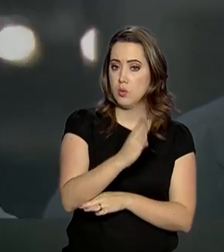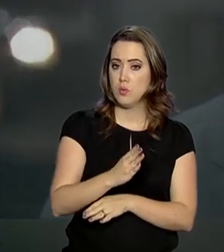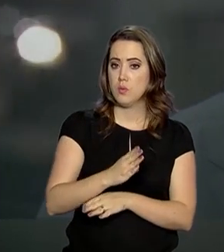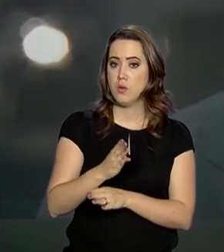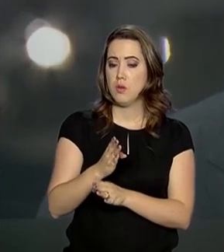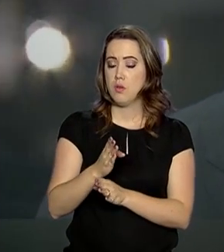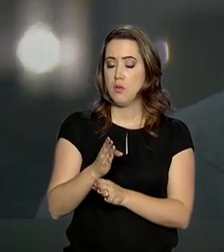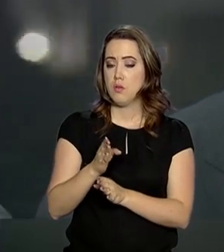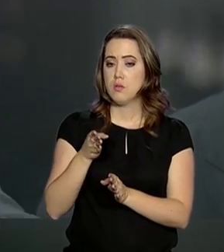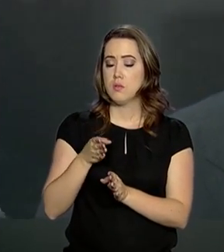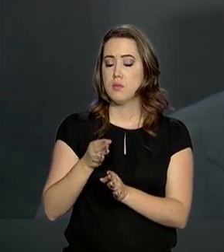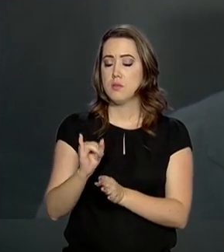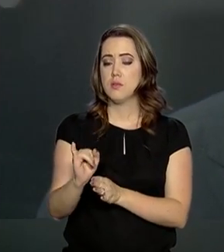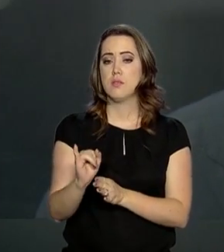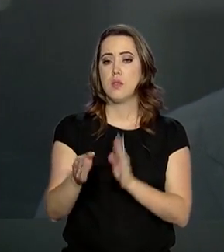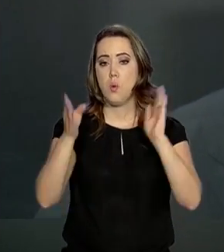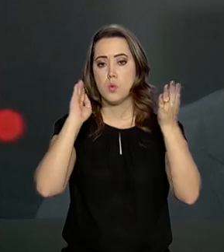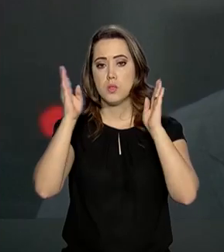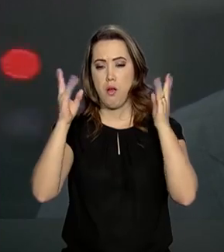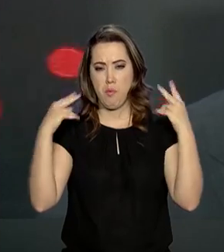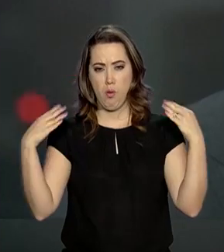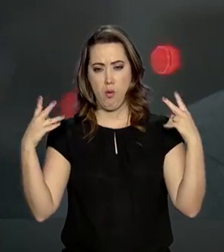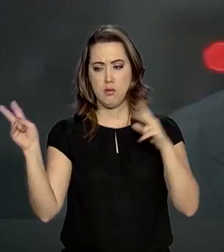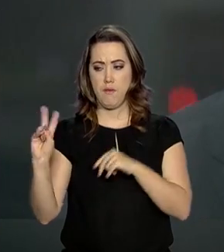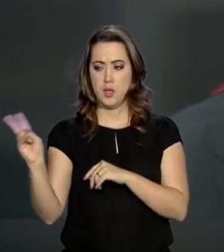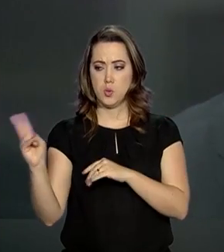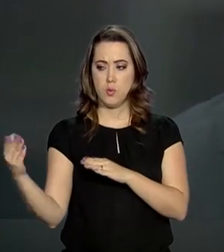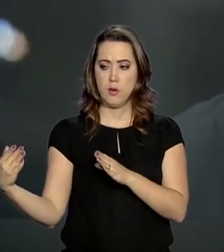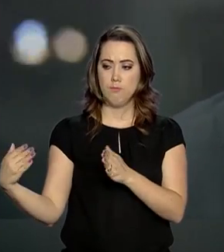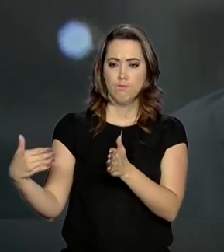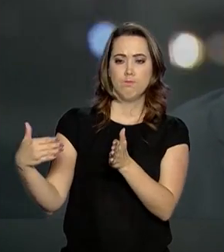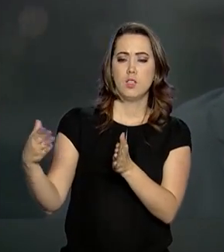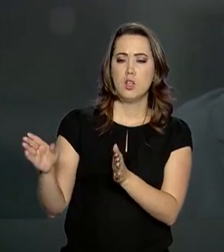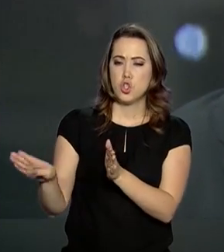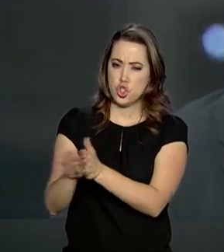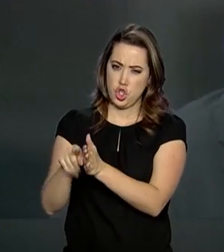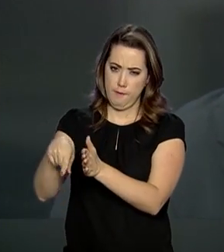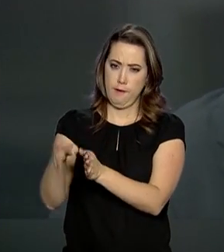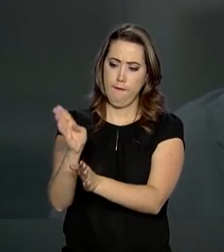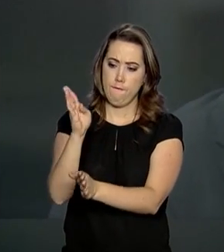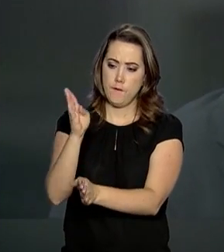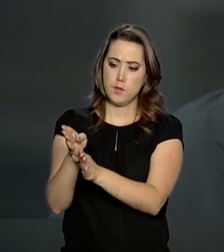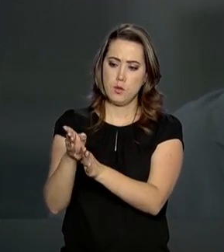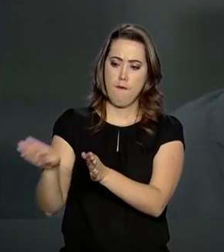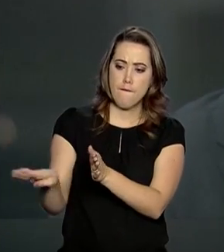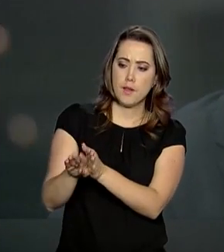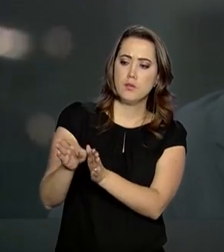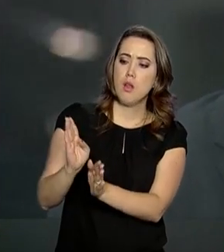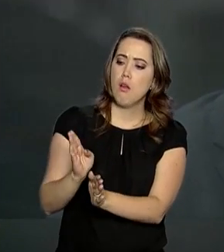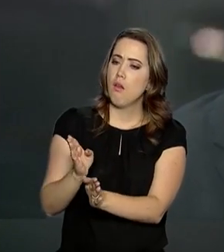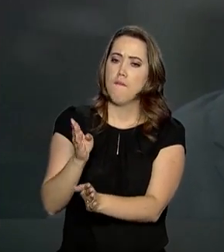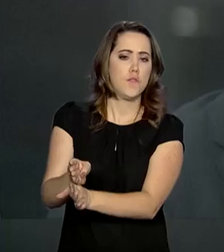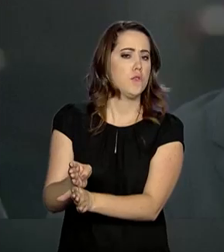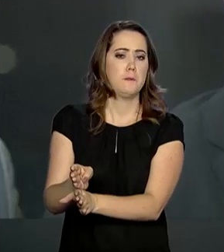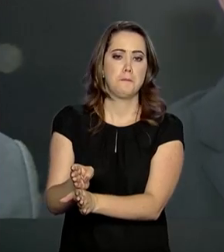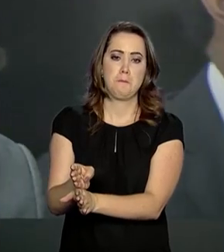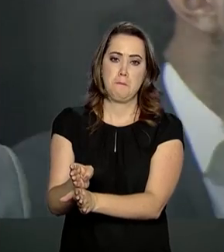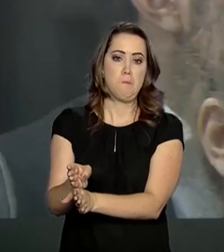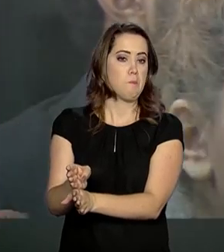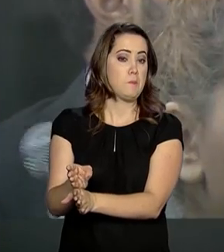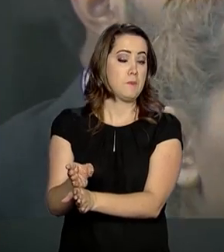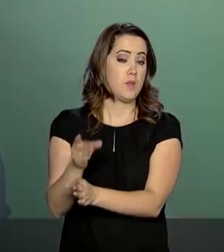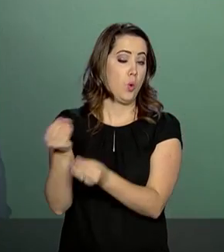fronteira esteja fechada como vai se dar essa e essa ajuda humanitária se os veículos chegarem lá e estiver fechada